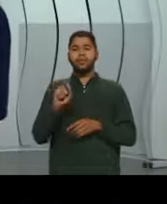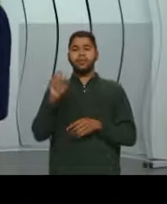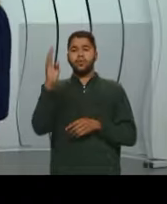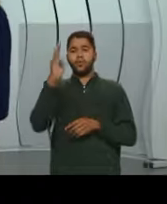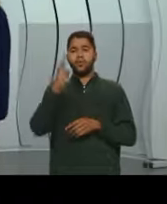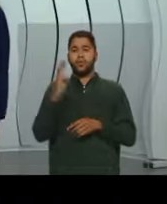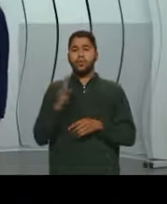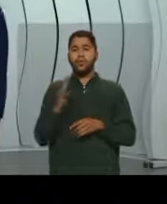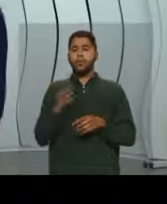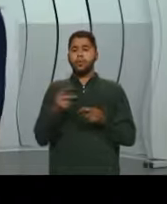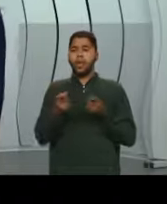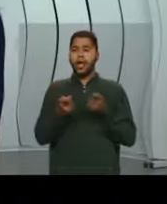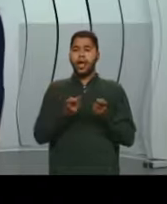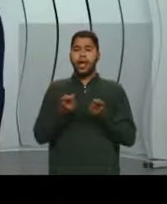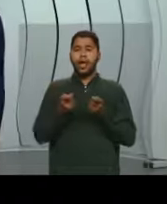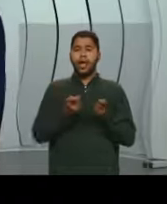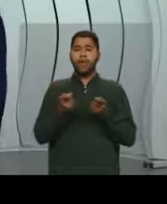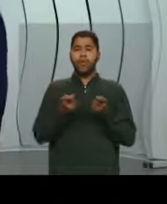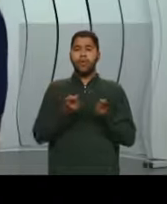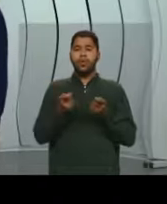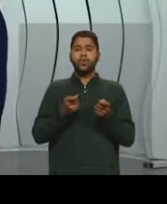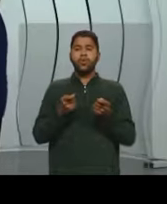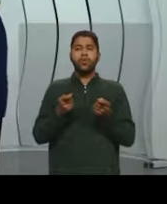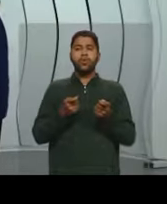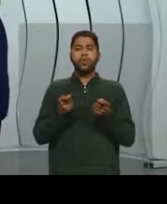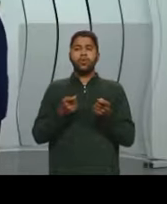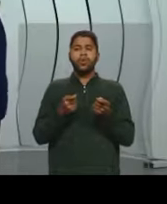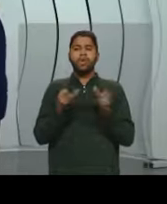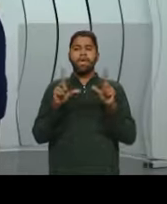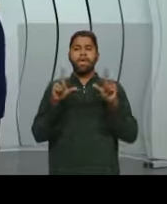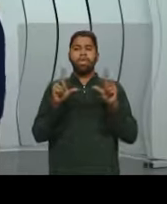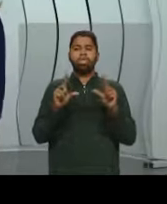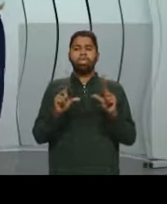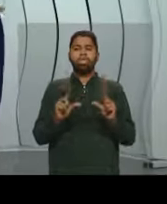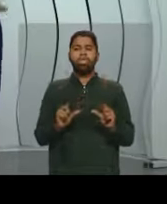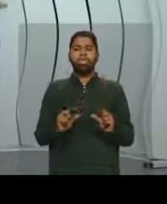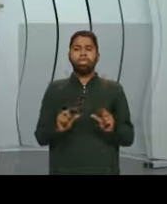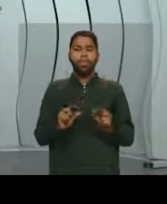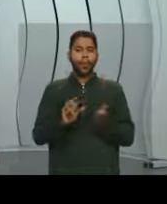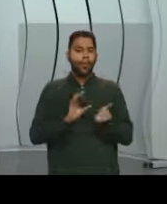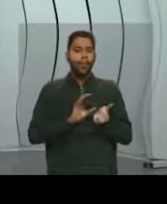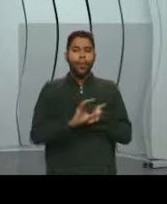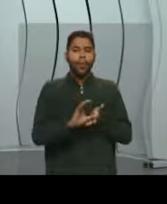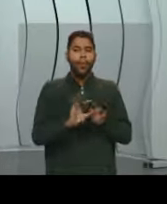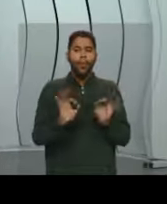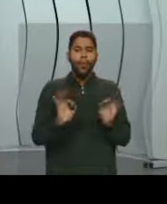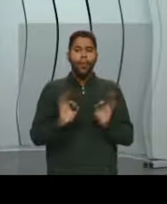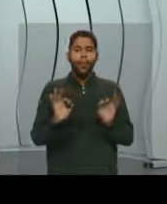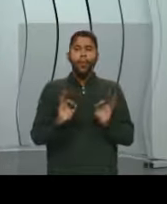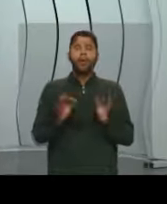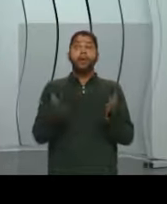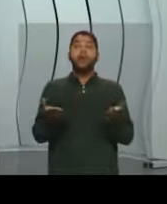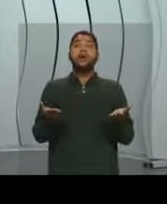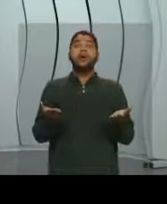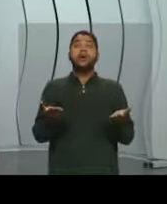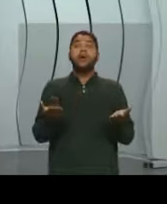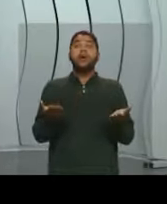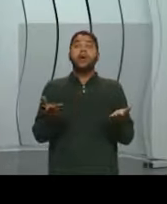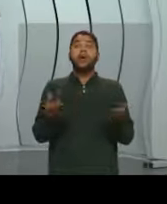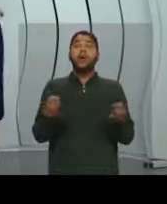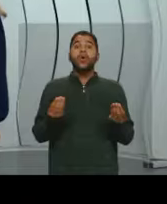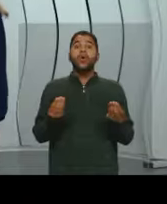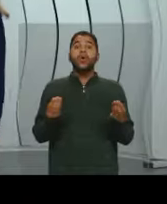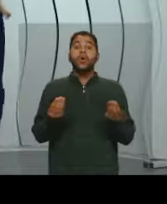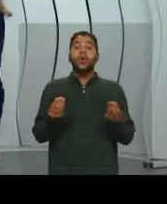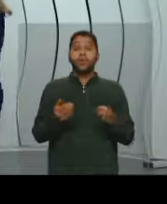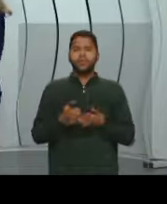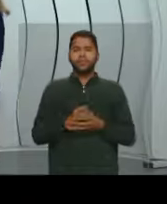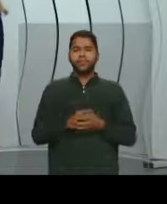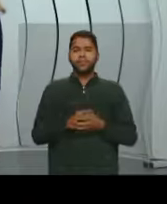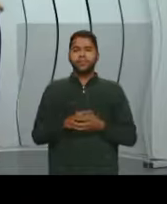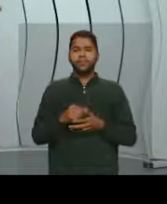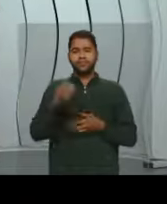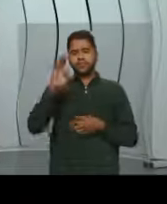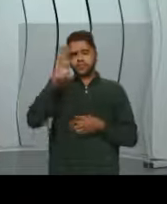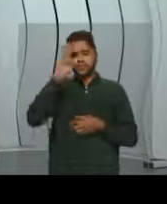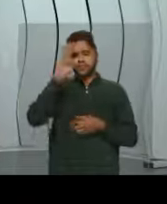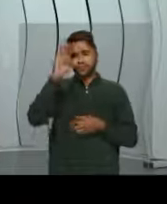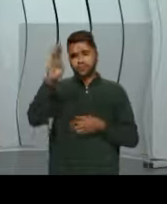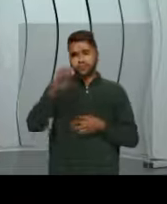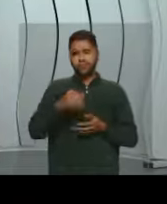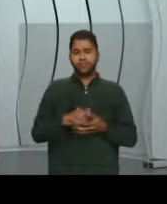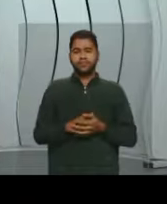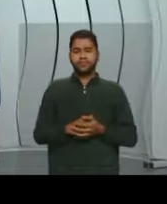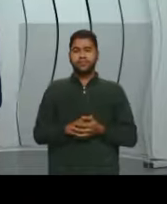empacou, o investidor fugiu e agora? Então, aqui nós temos a chamada